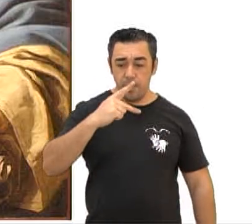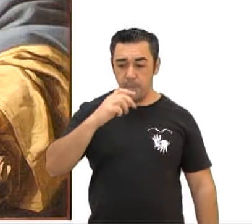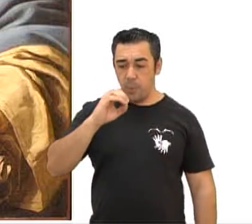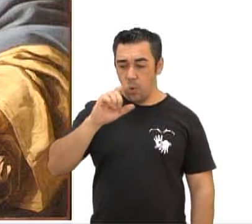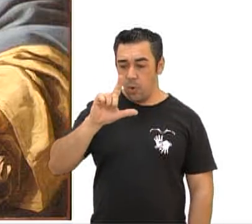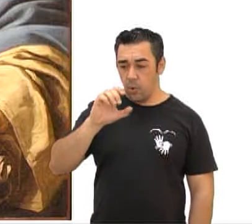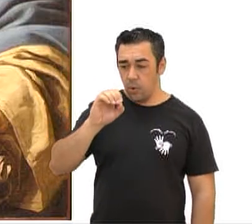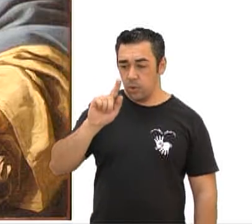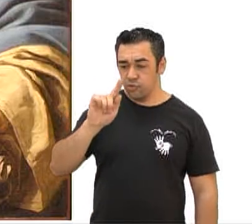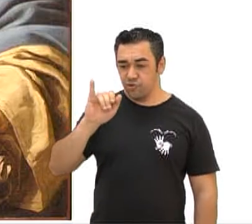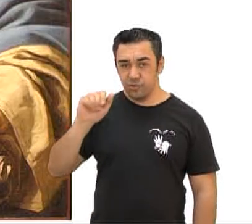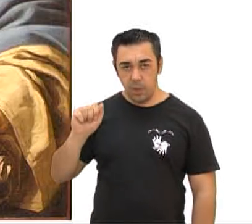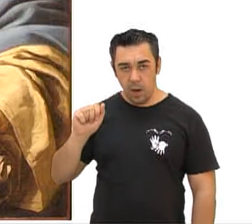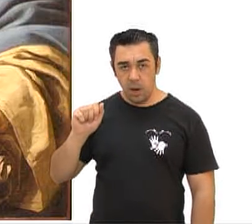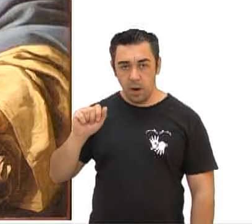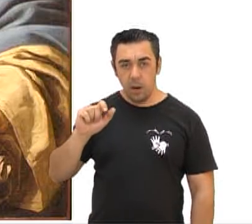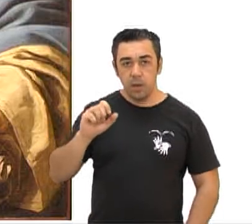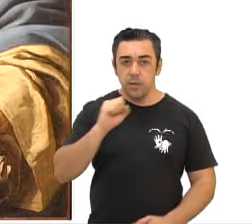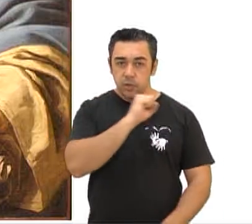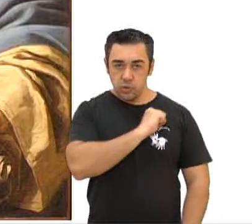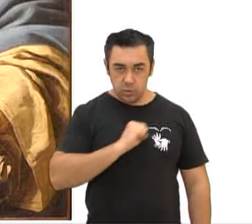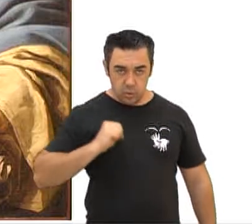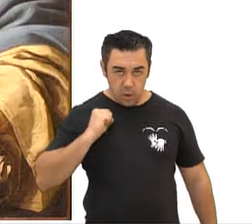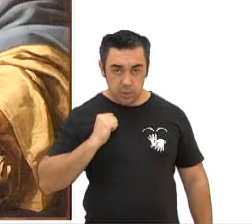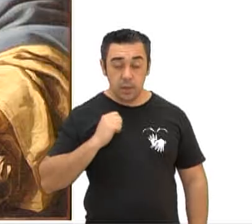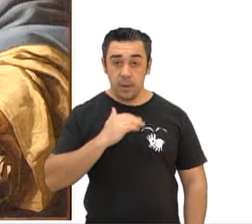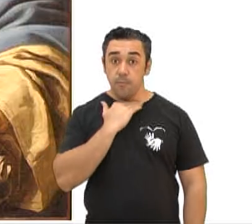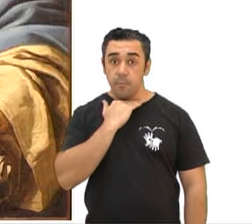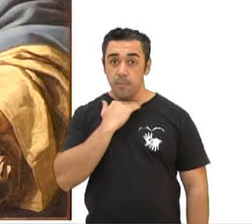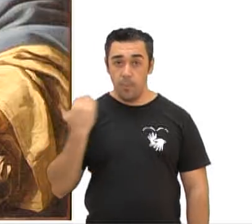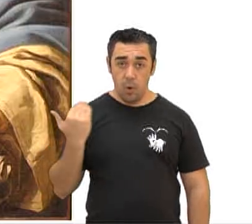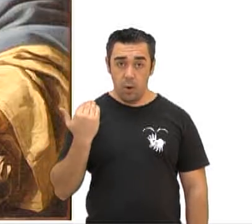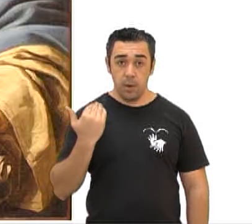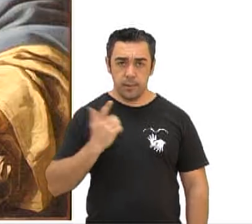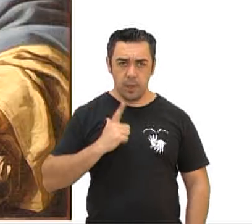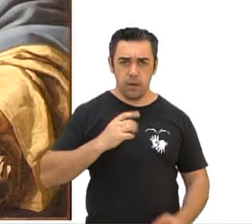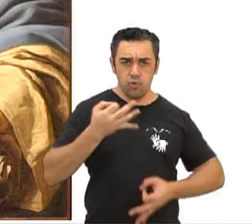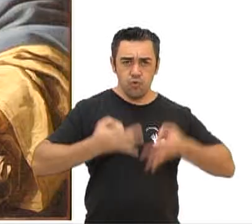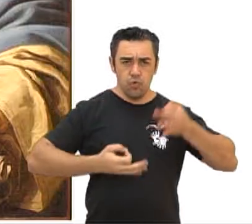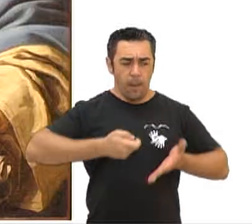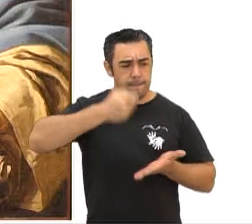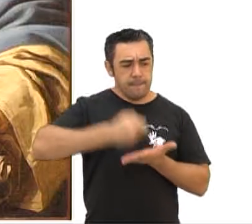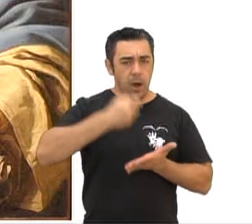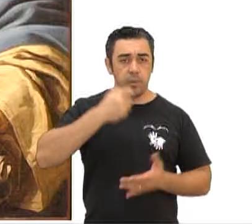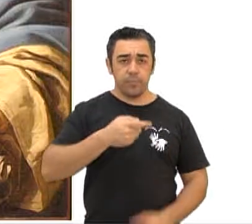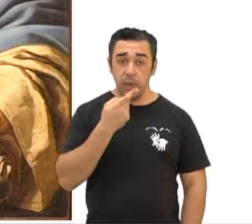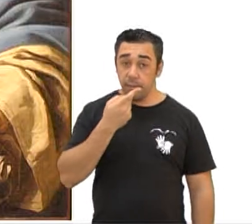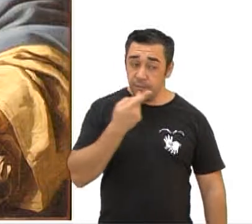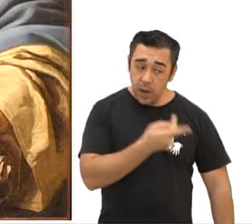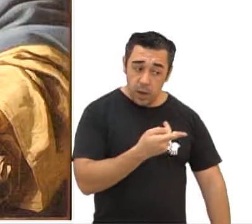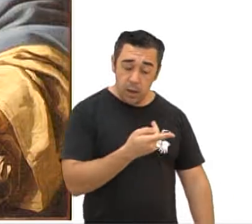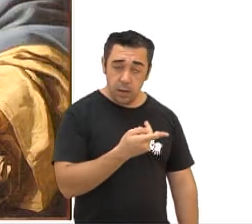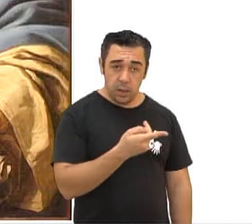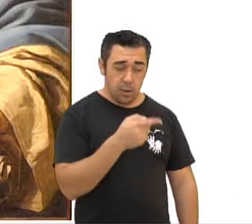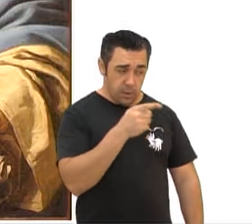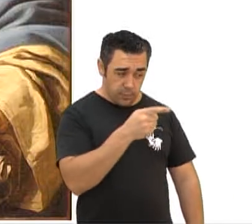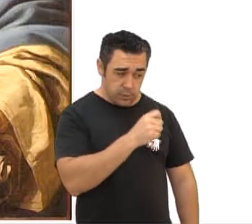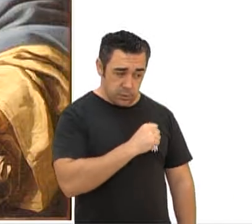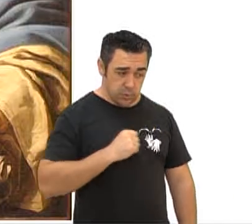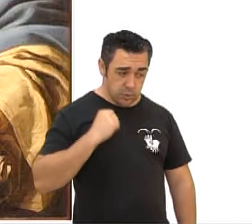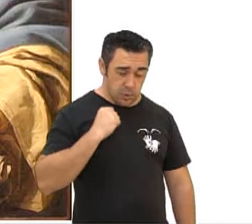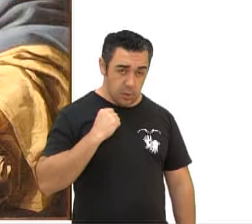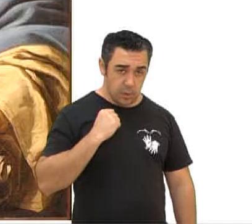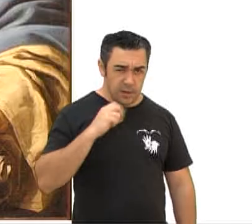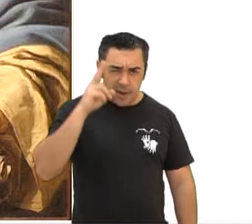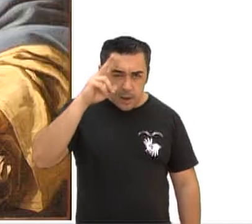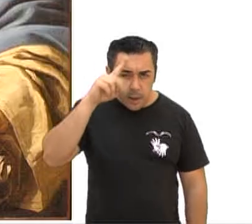morte, mas antes de condenarem ele, de darem a pena mesmo, né? Chegam para o Sócrates e dizem, se você lembra lá do ensino médio, né? Do